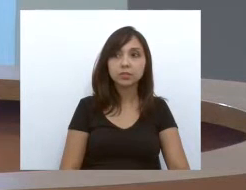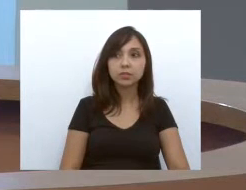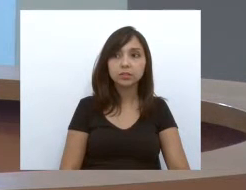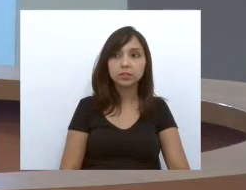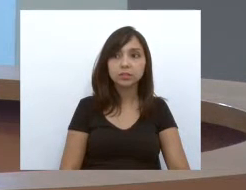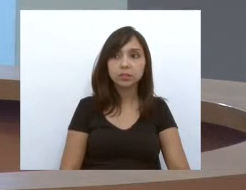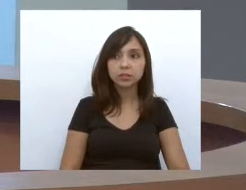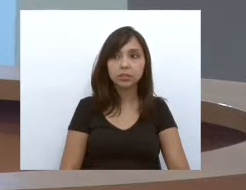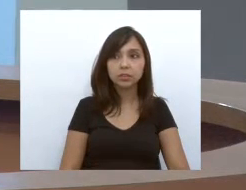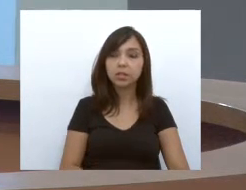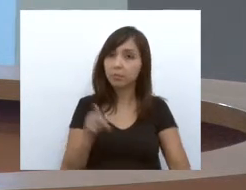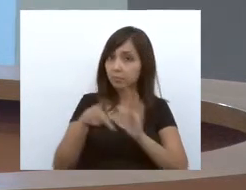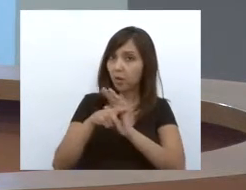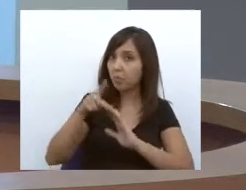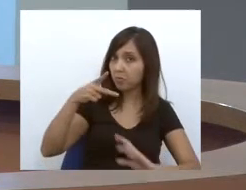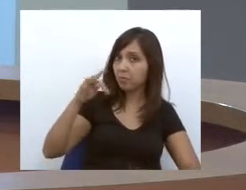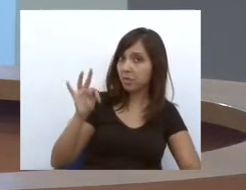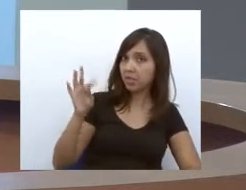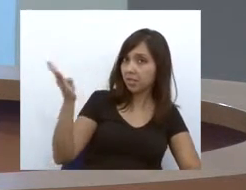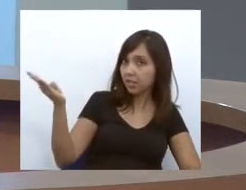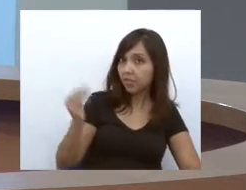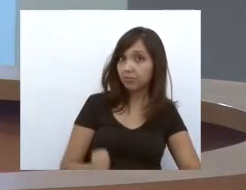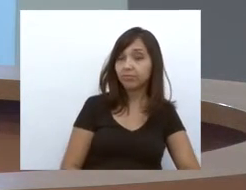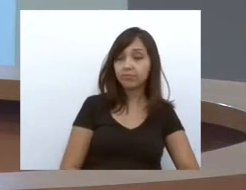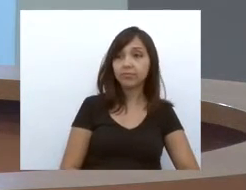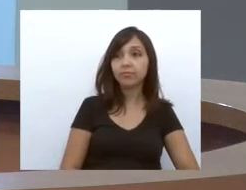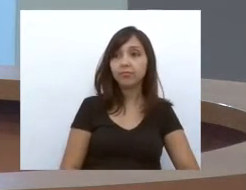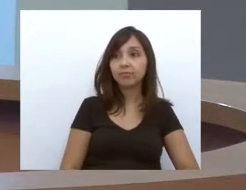Vereador, militante do PT, senhor presidente. Vereador.